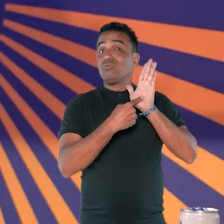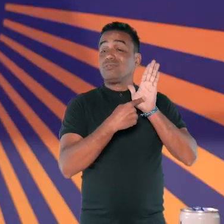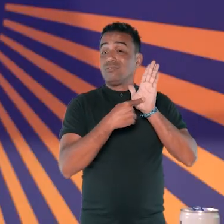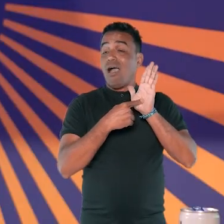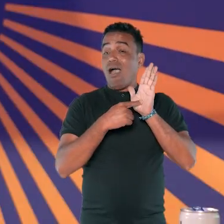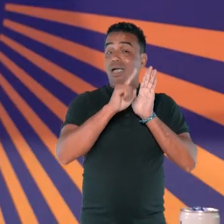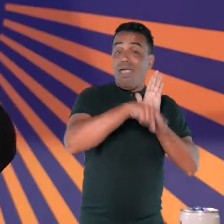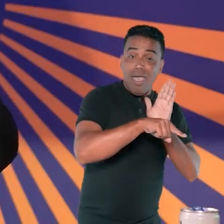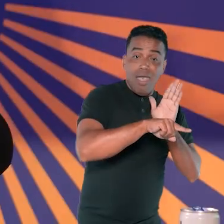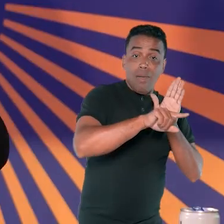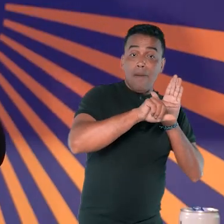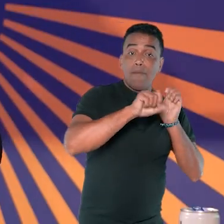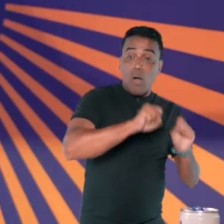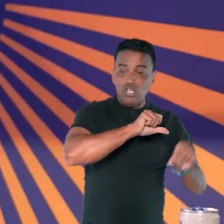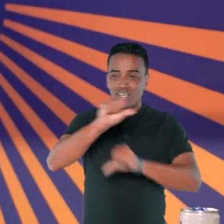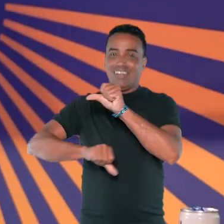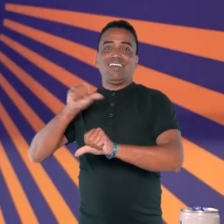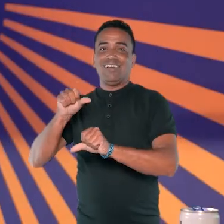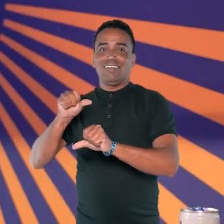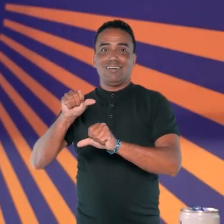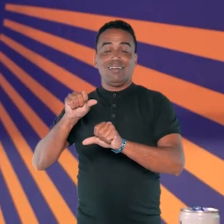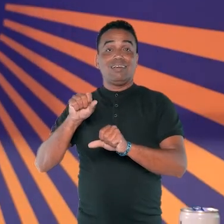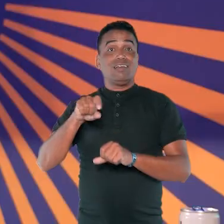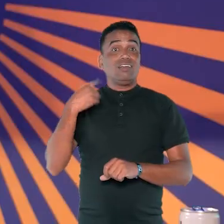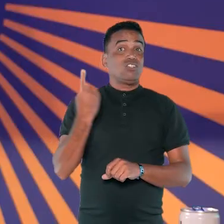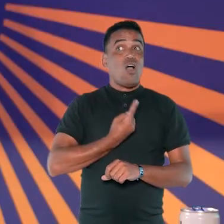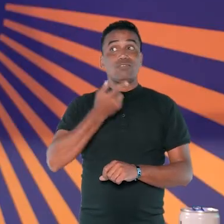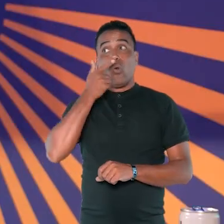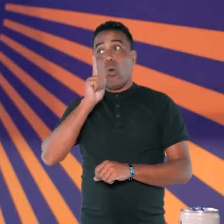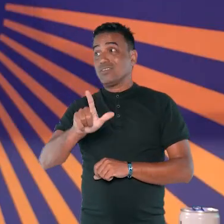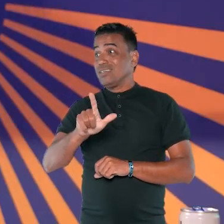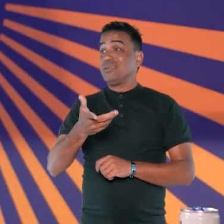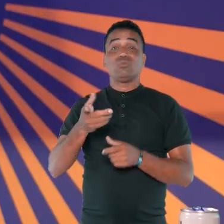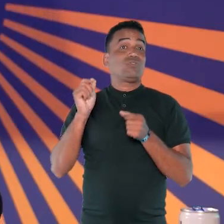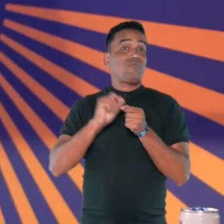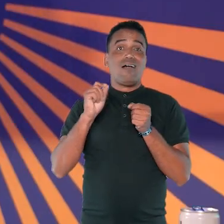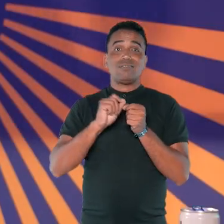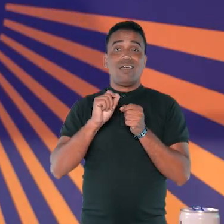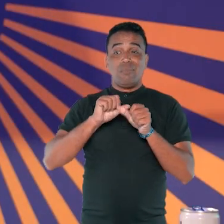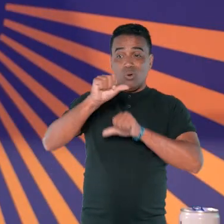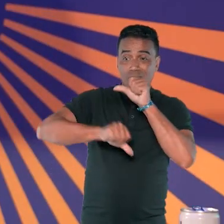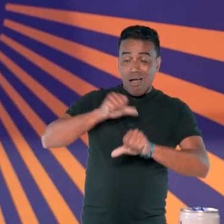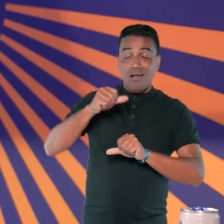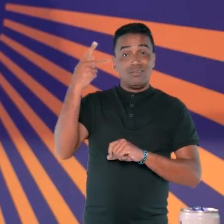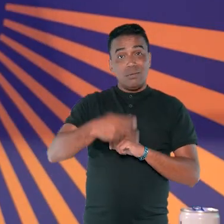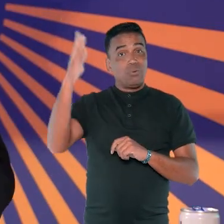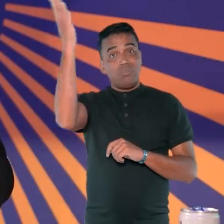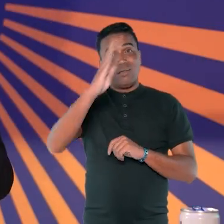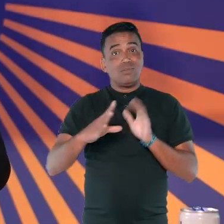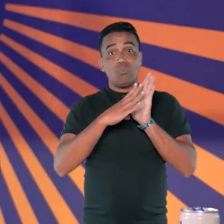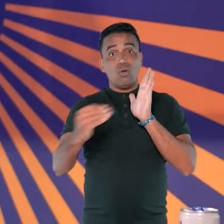ser. E daquilo de a gente não ter conseguido construir o que nós poderíamos ter construído para este país ser um modelo e um